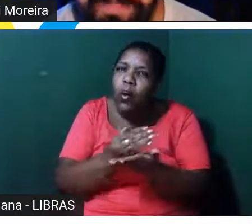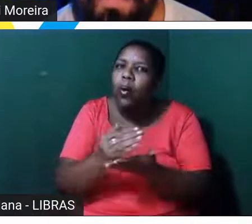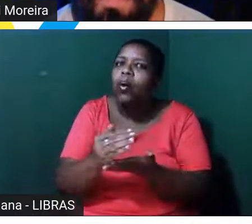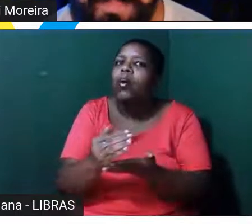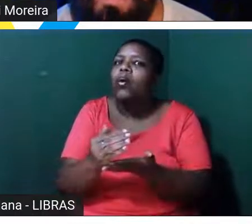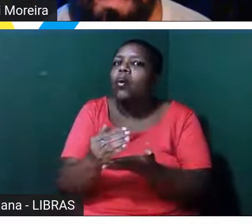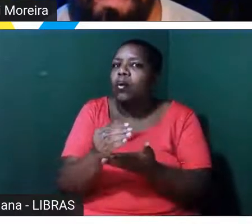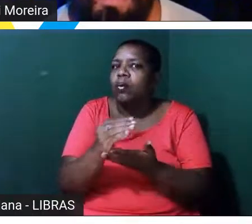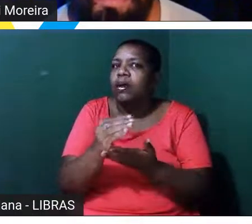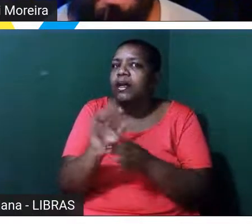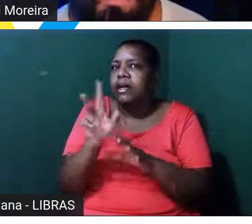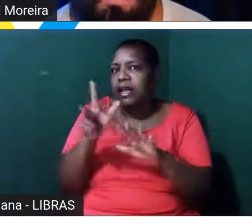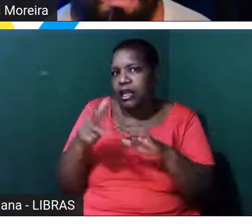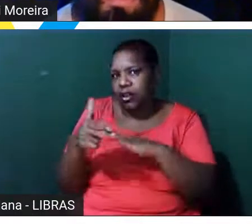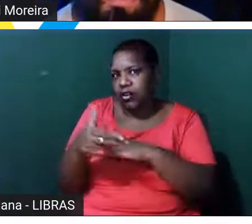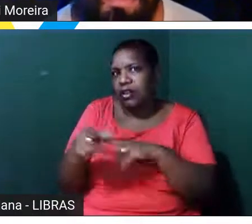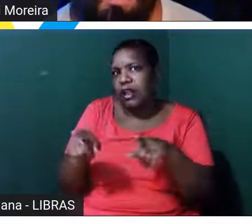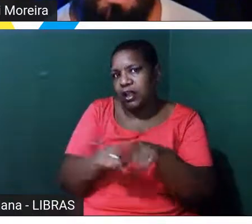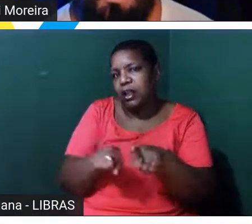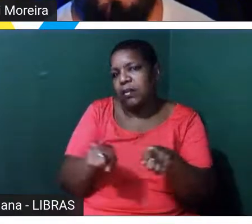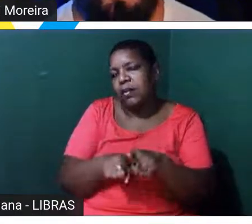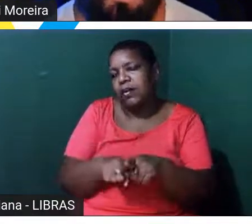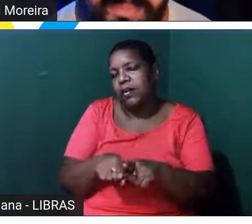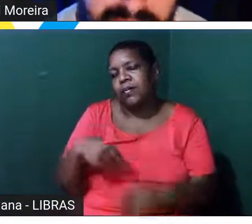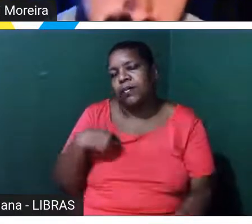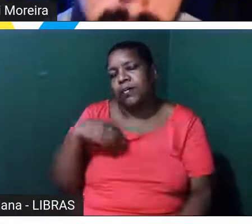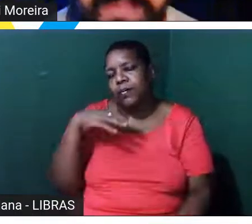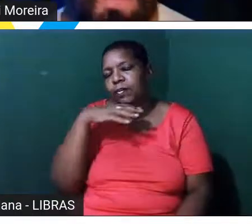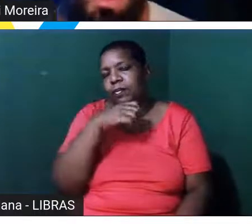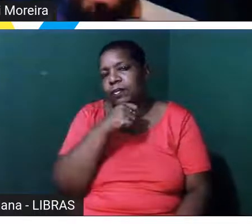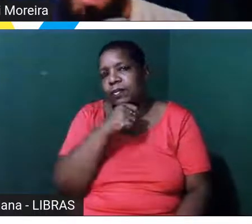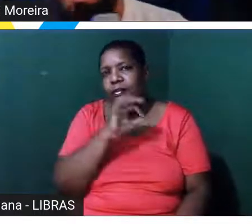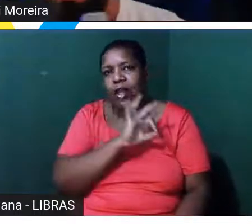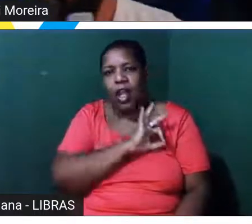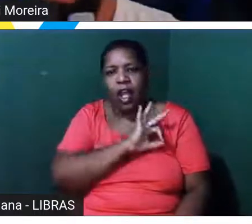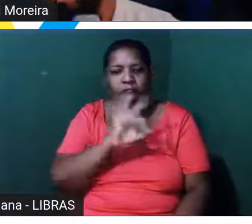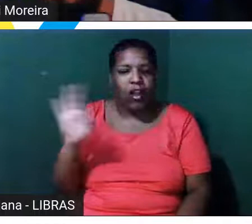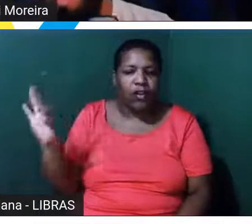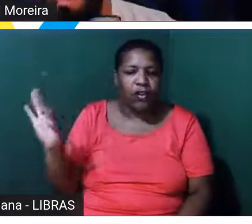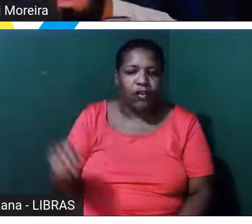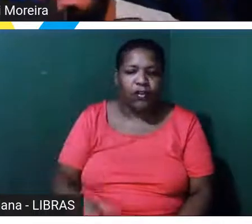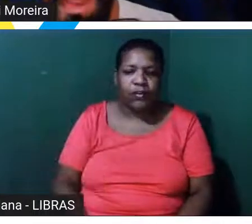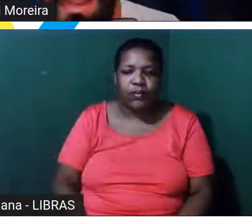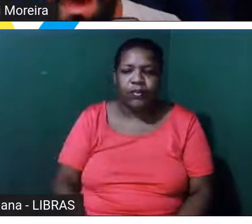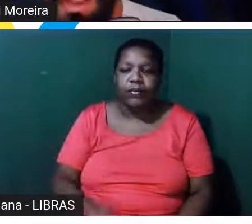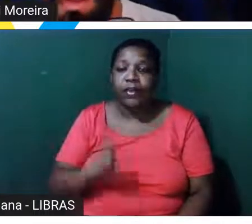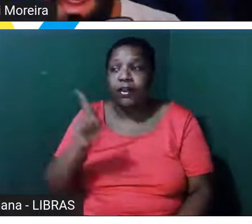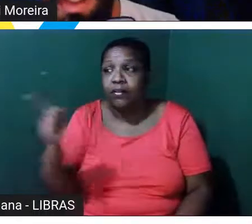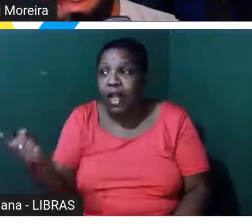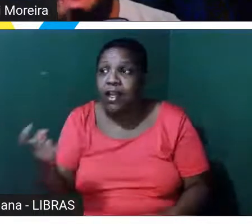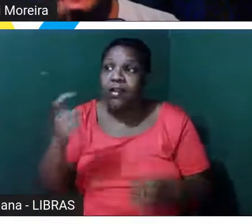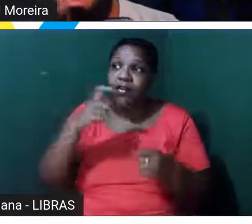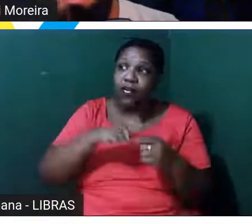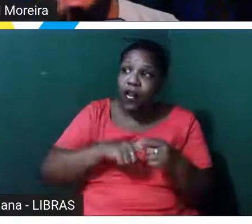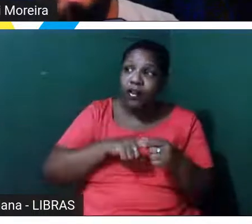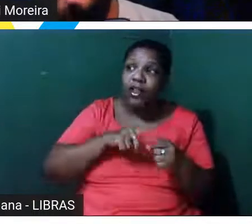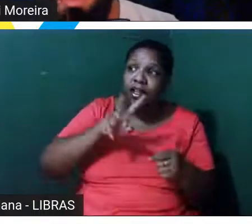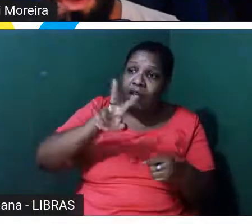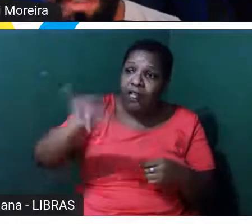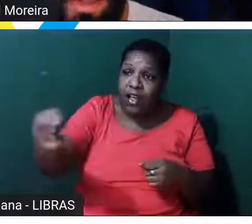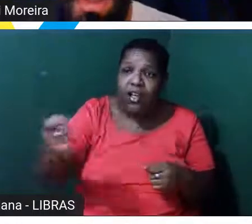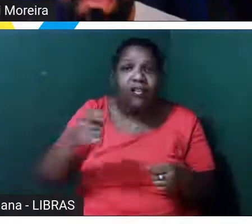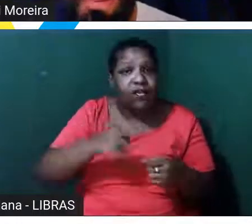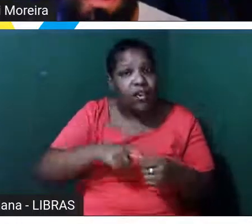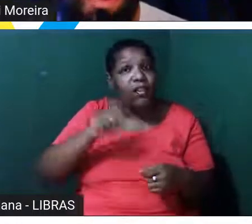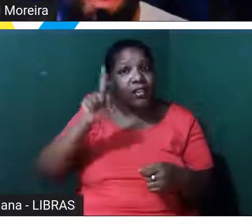comecei a editar também achei da hora mas gente vai e volta e se essa grande